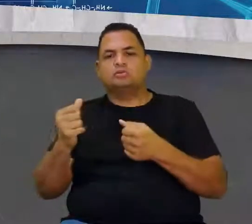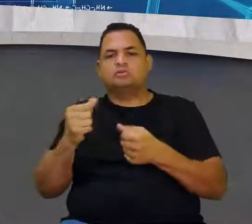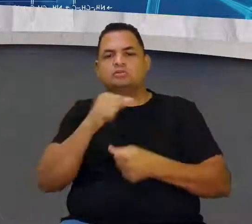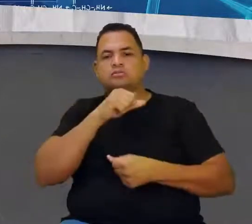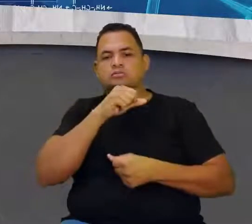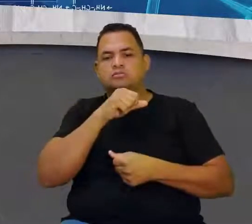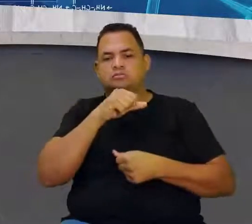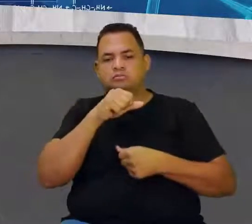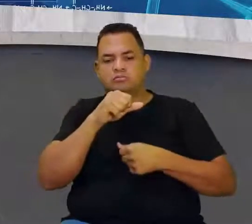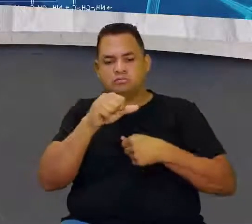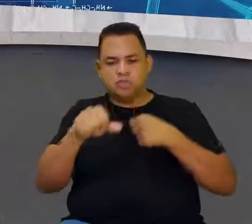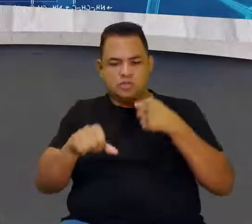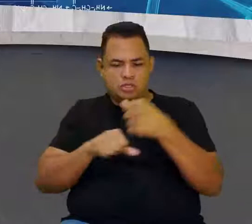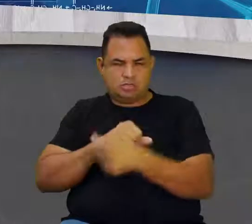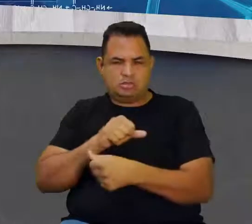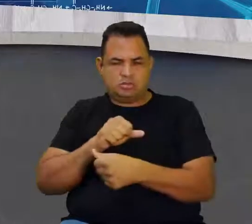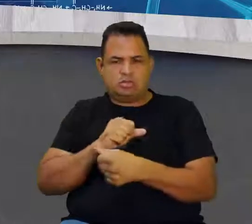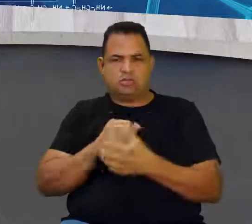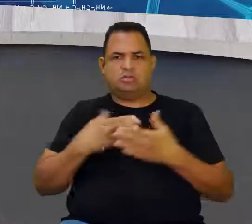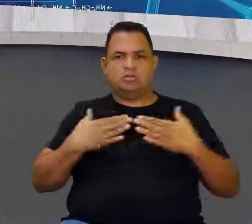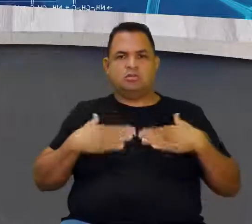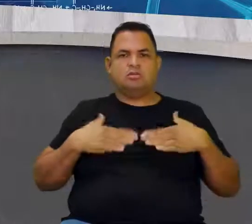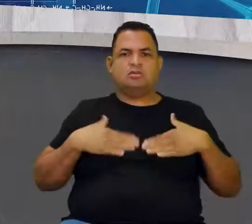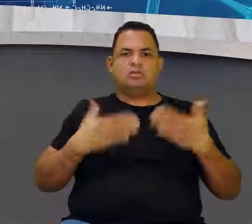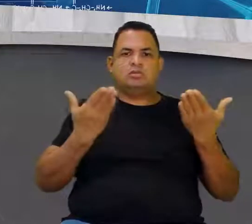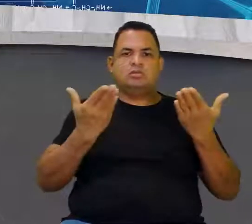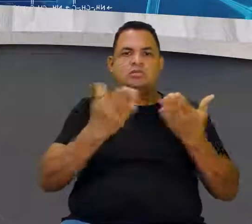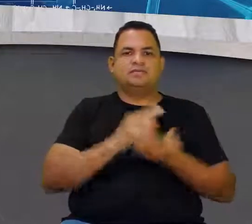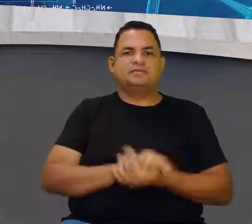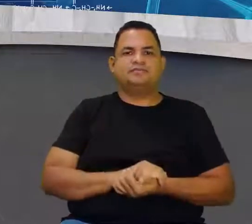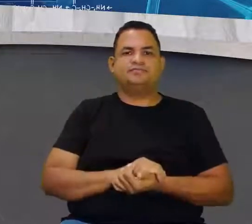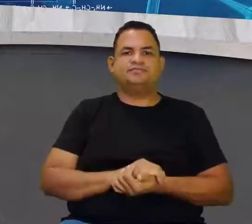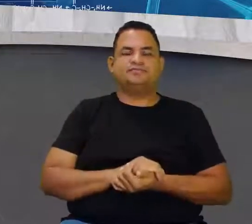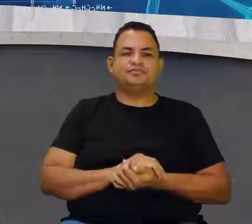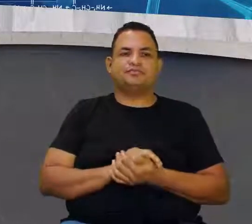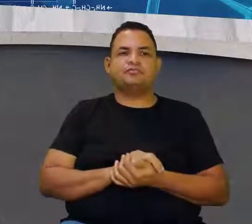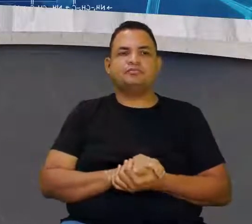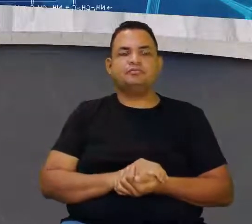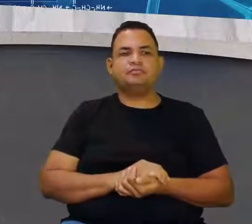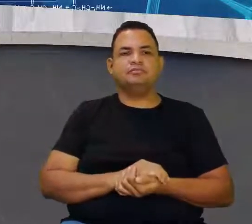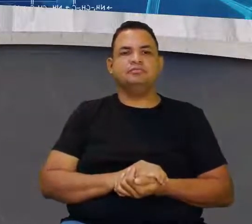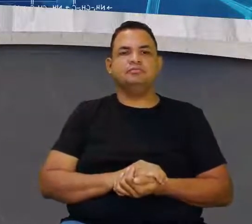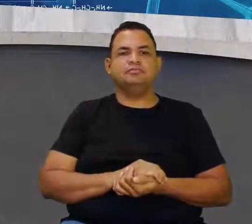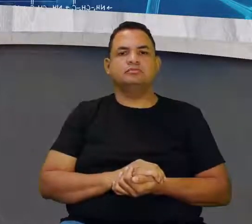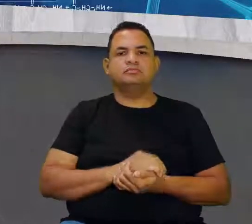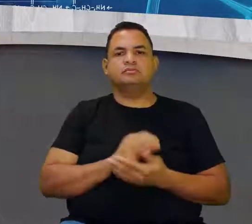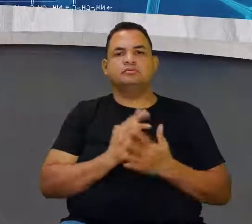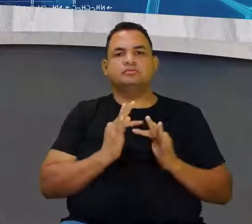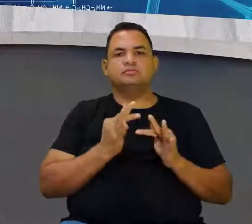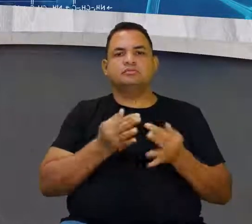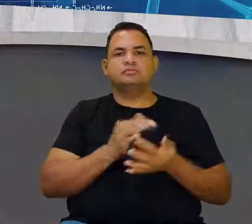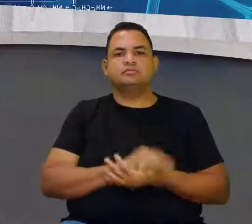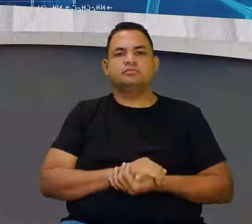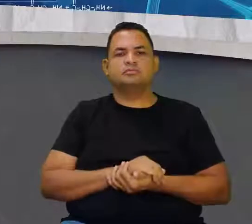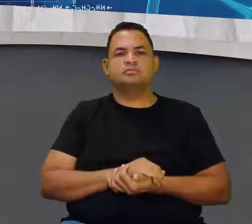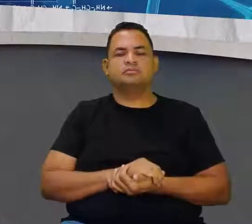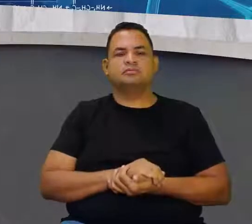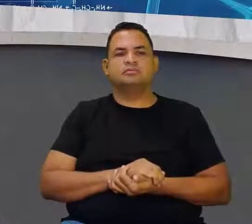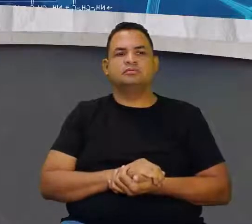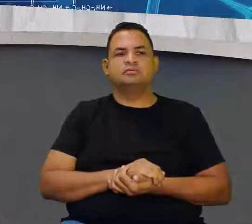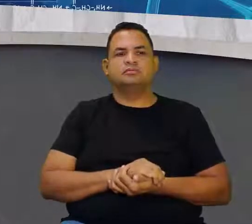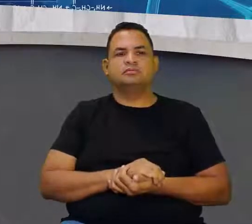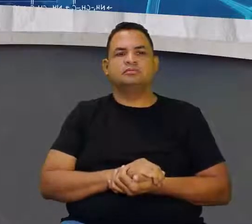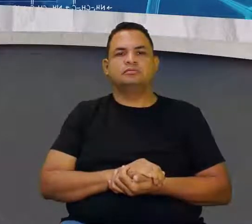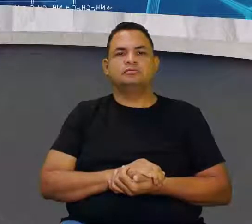processo inverso. Tranquilo? E aí a gente encerra essa questão e vamos para a próxima,